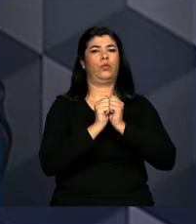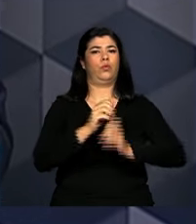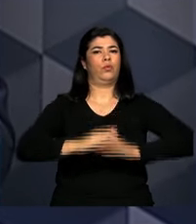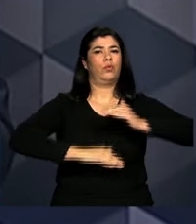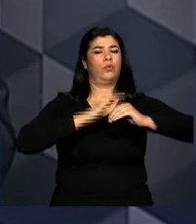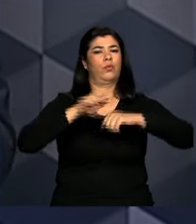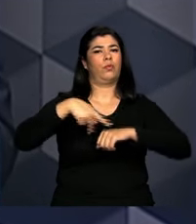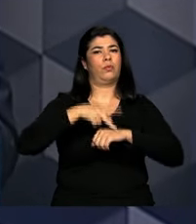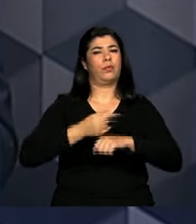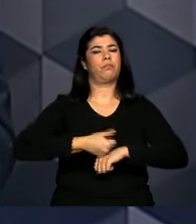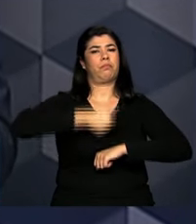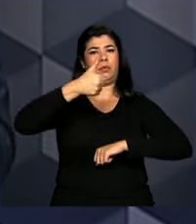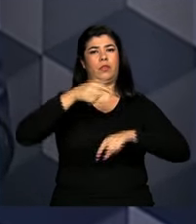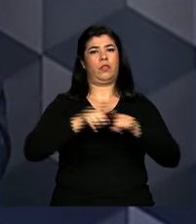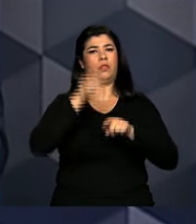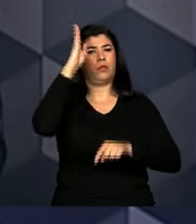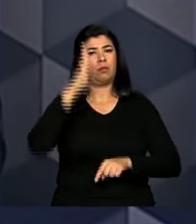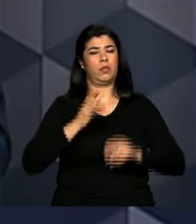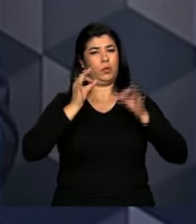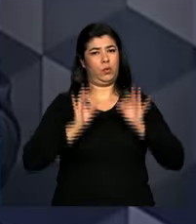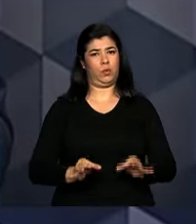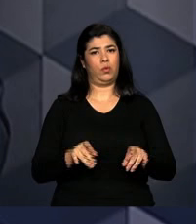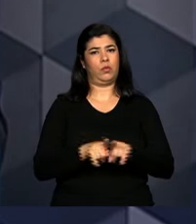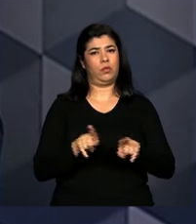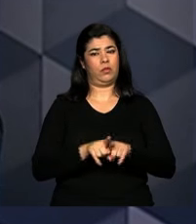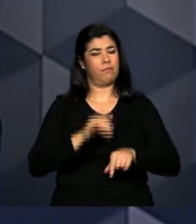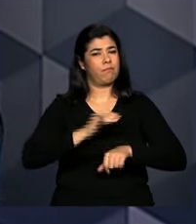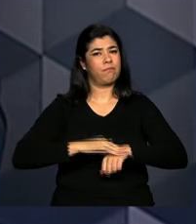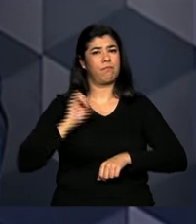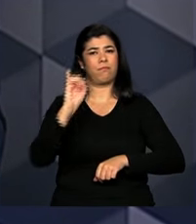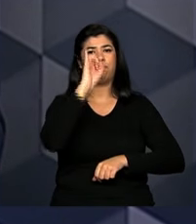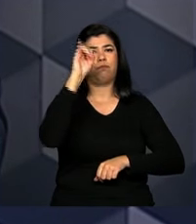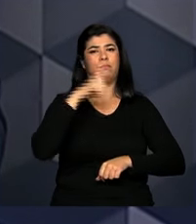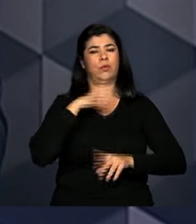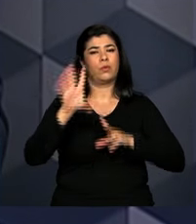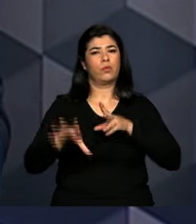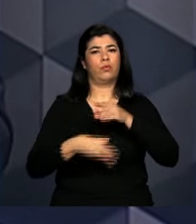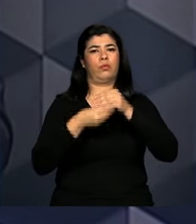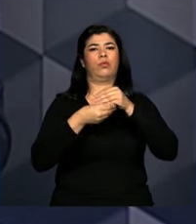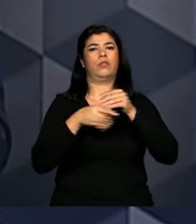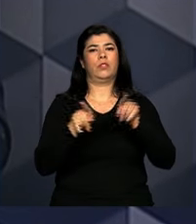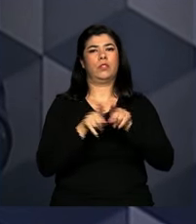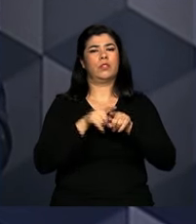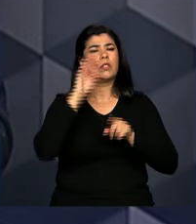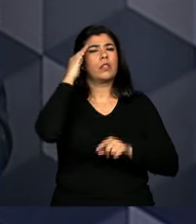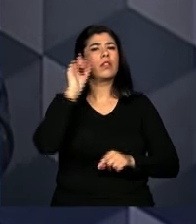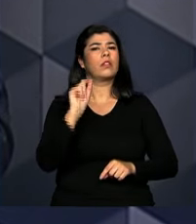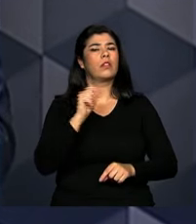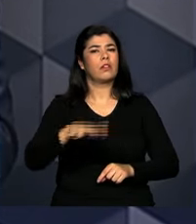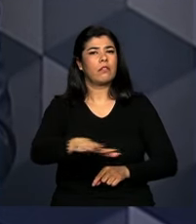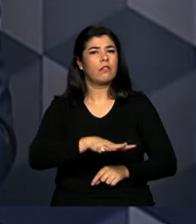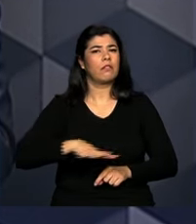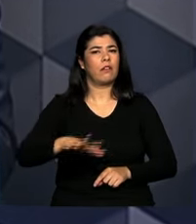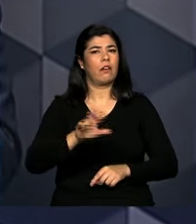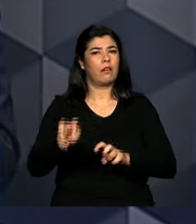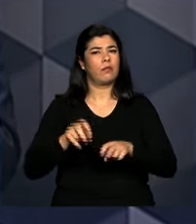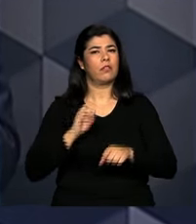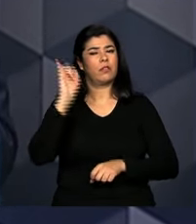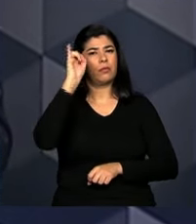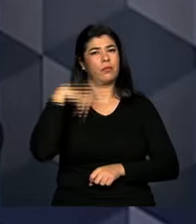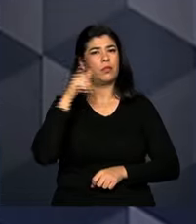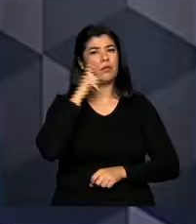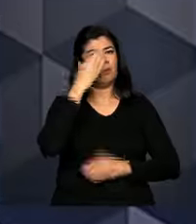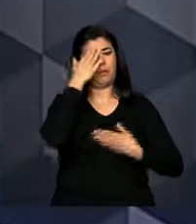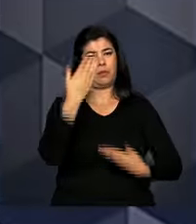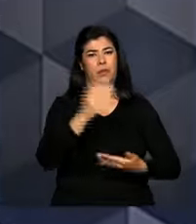de um país melhor, de um Brasil mais justo e, acima de tudo, inclusivo e entendendo que o campo é determinante para essa